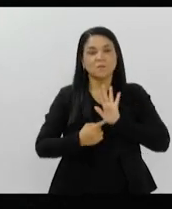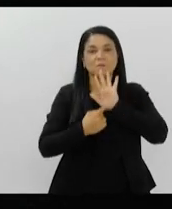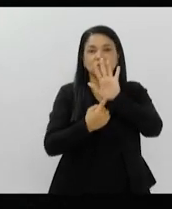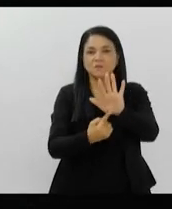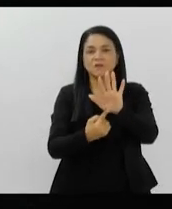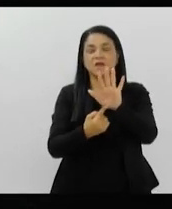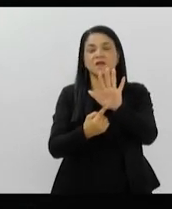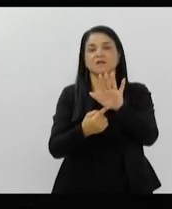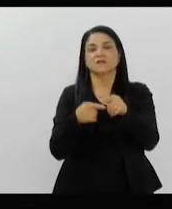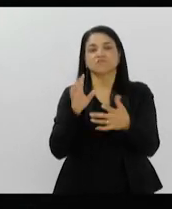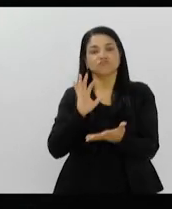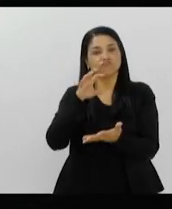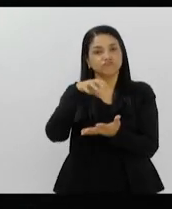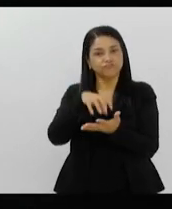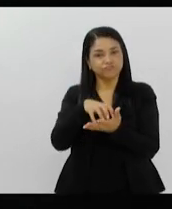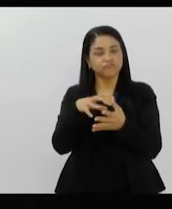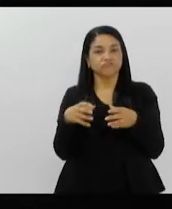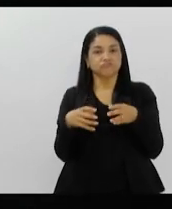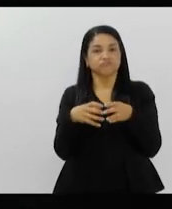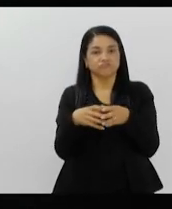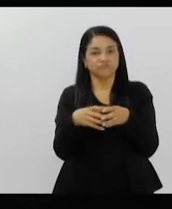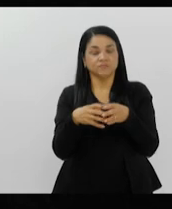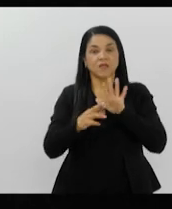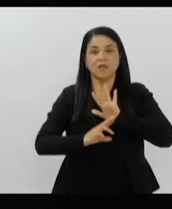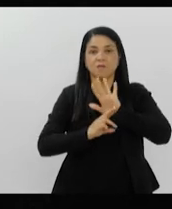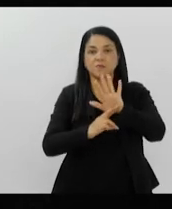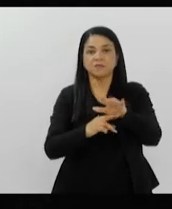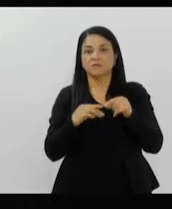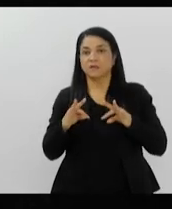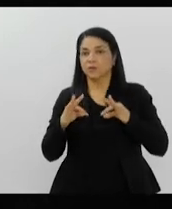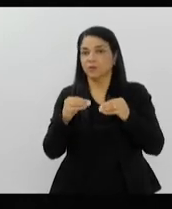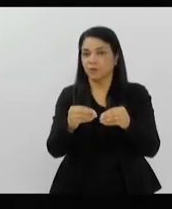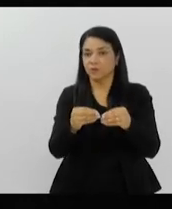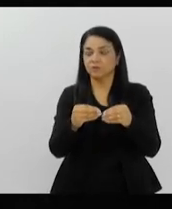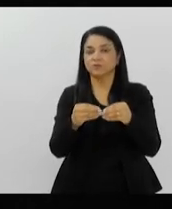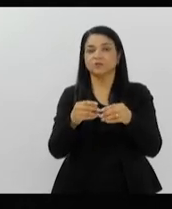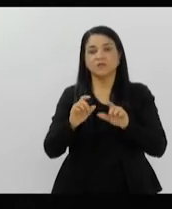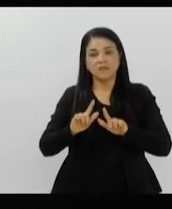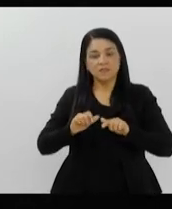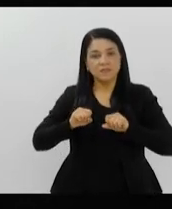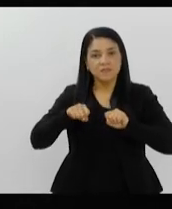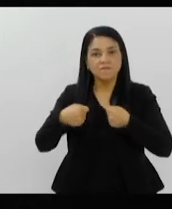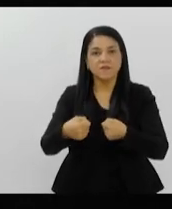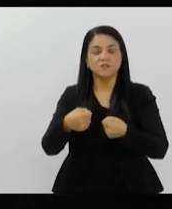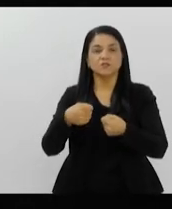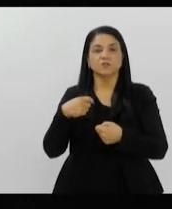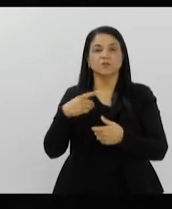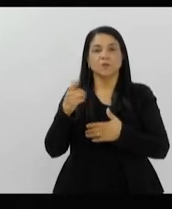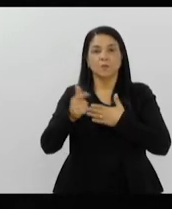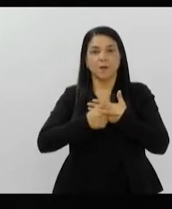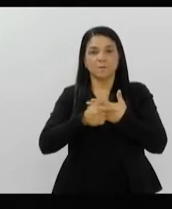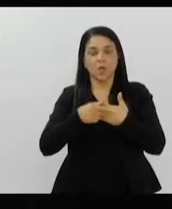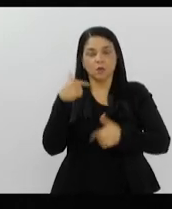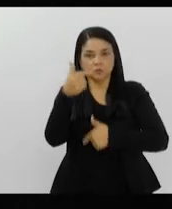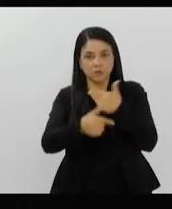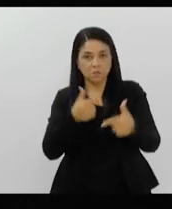uma entidade que representa a todos, que defende o papel do parlamentar estadual, está sempre de